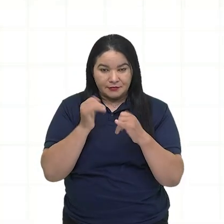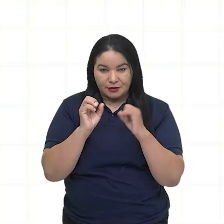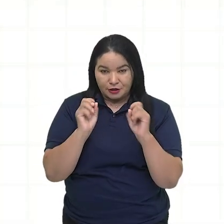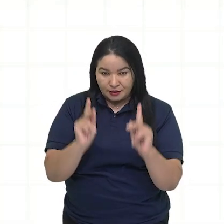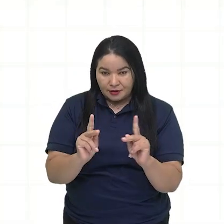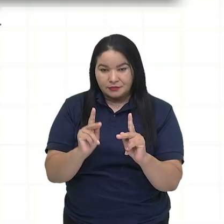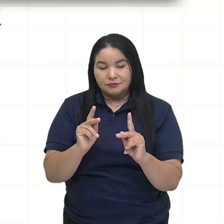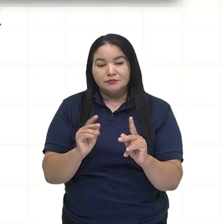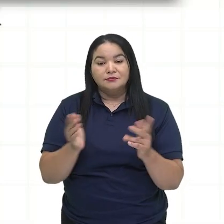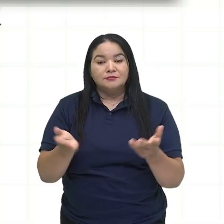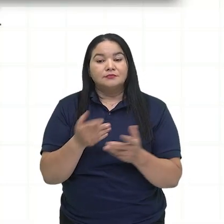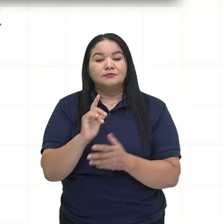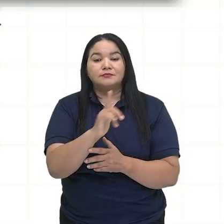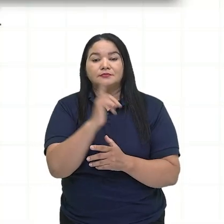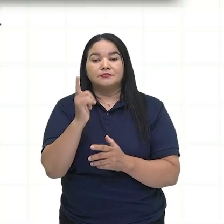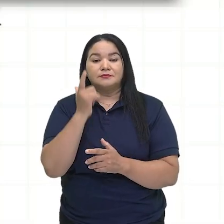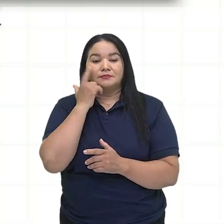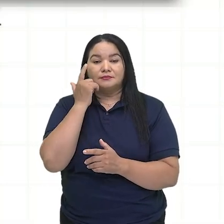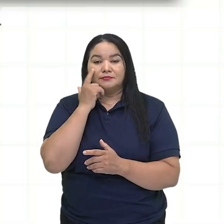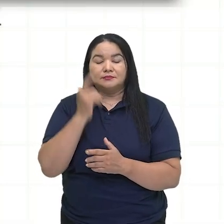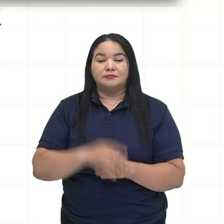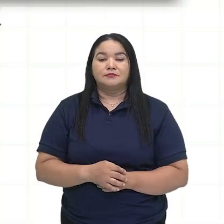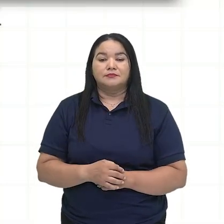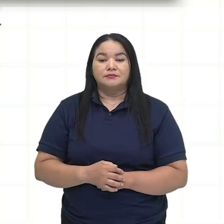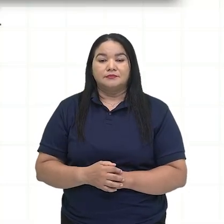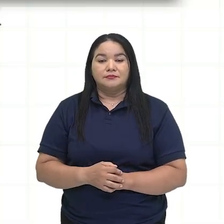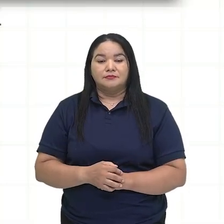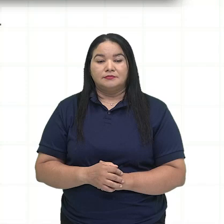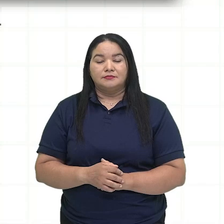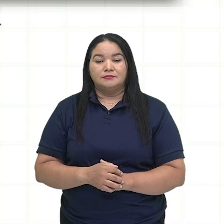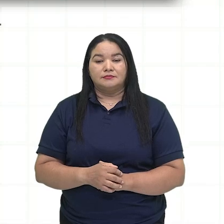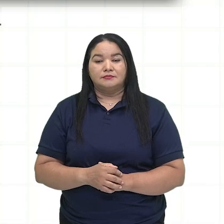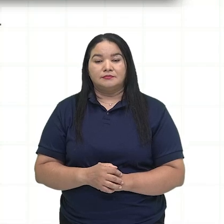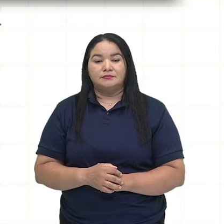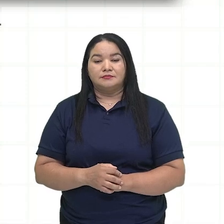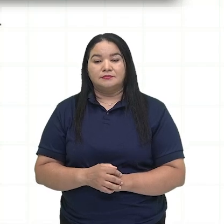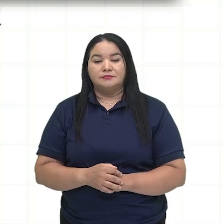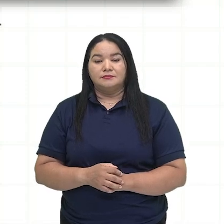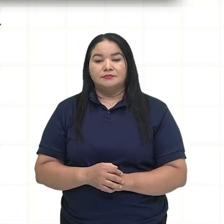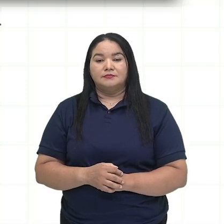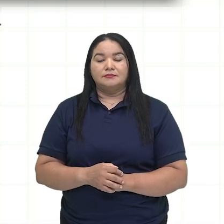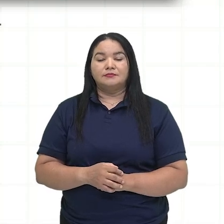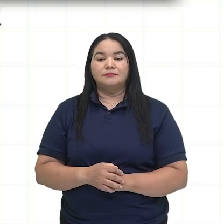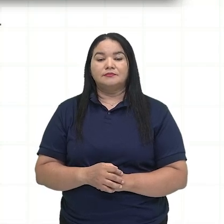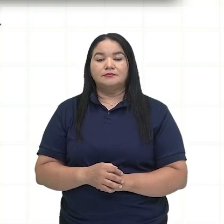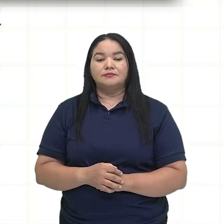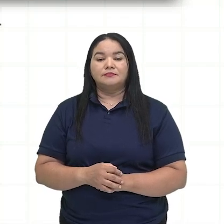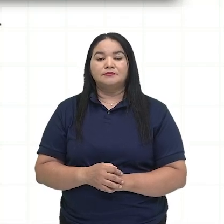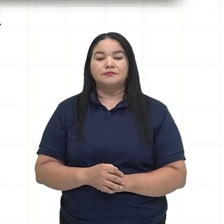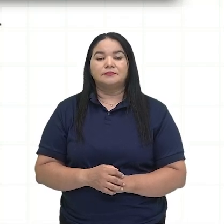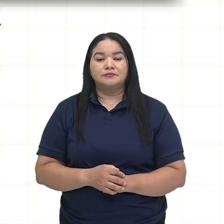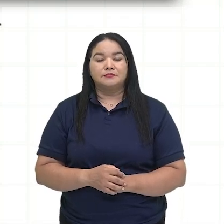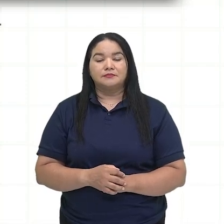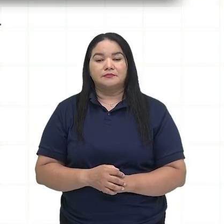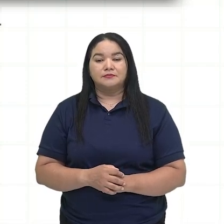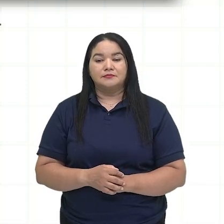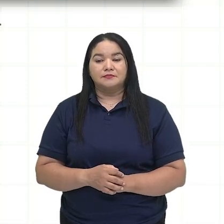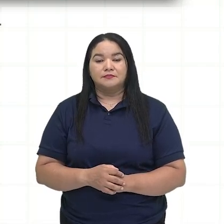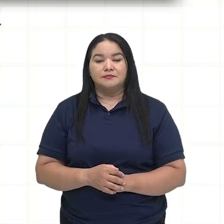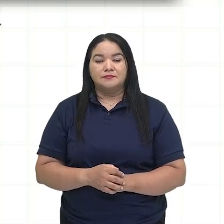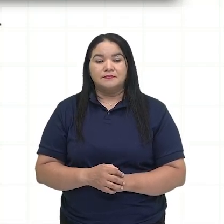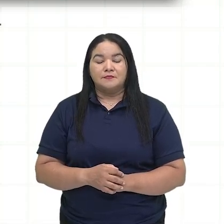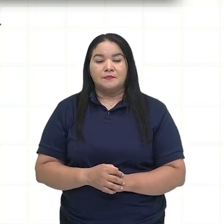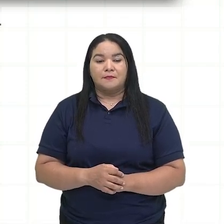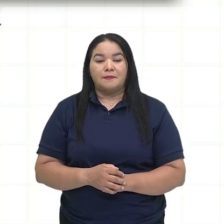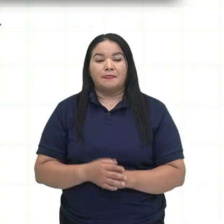Agora vamos para o nosso, para ter um resgate aí. Então, quando que